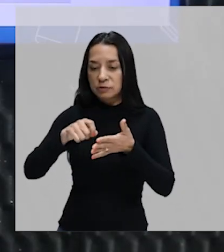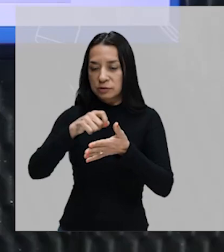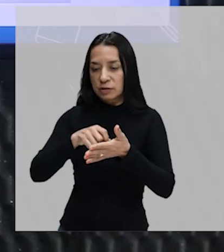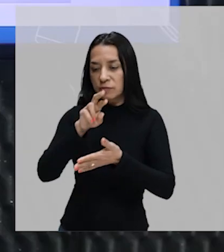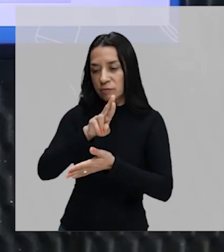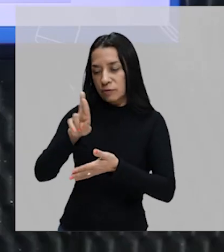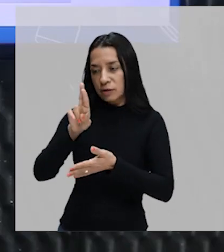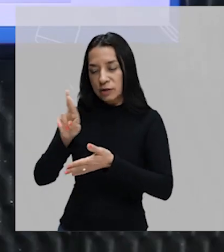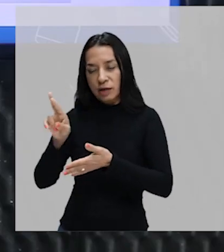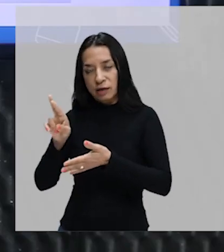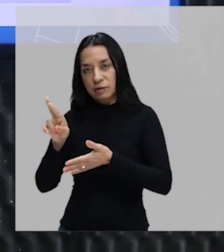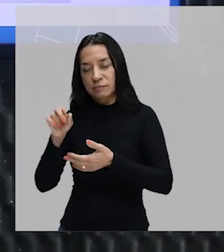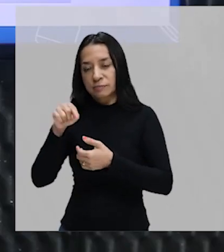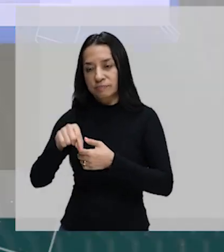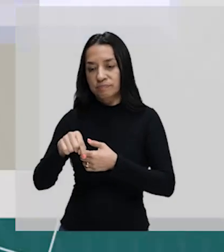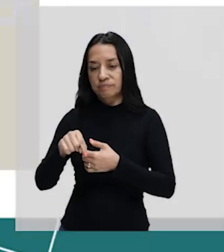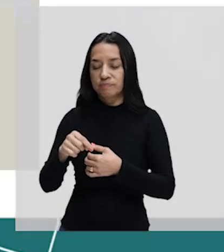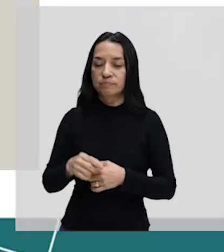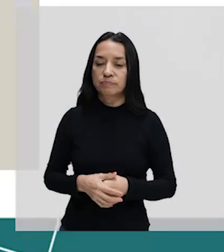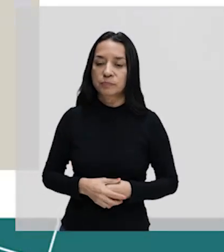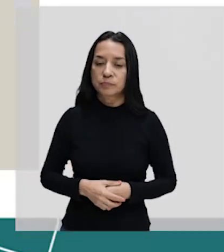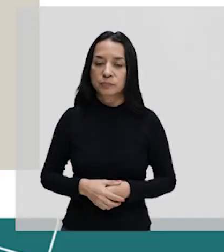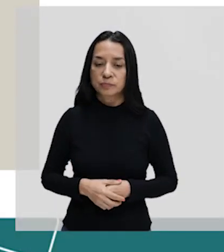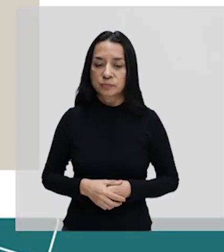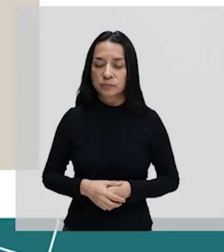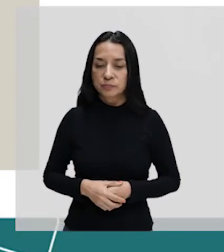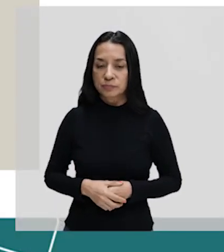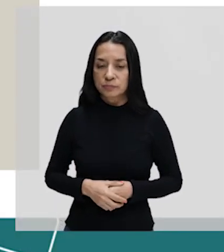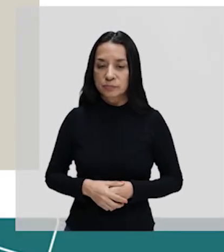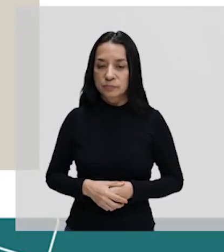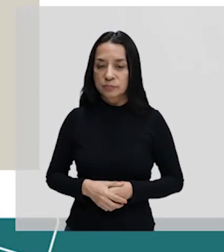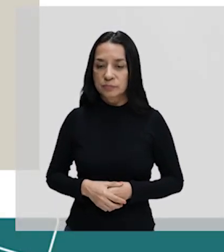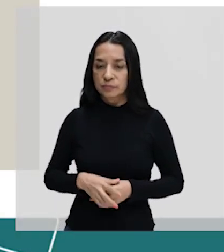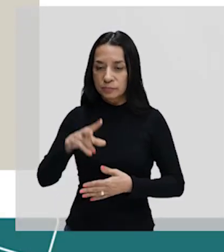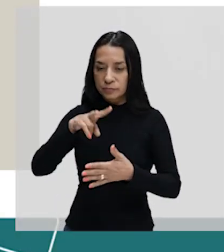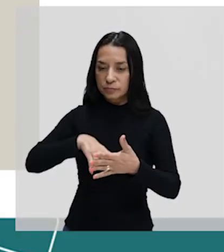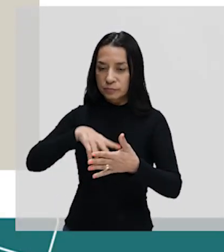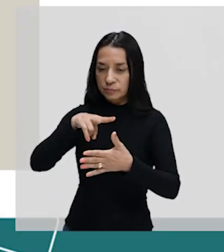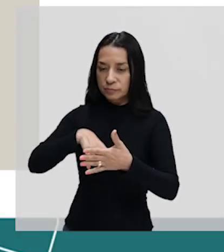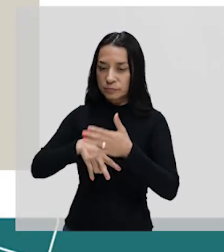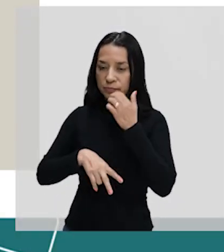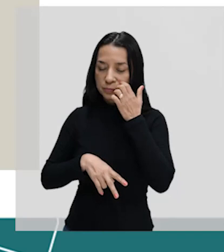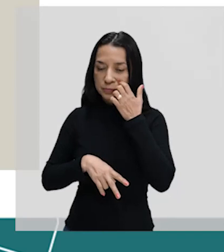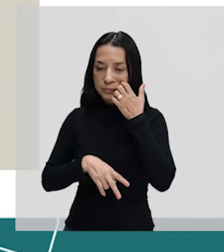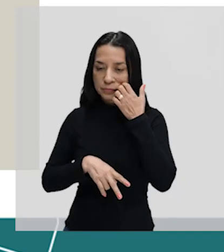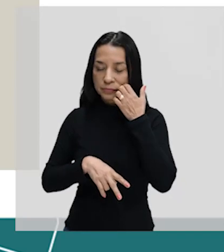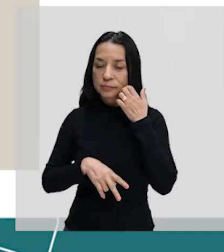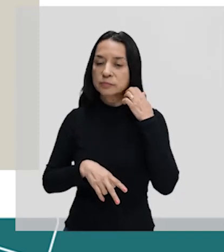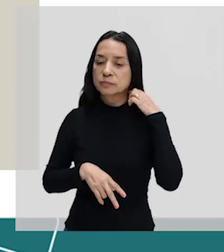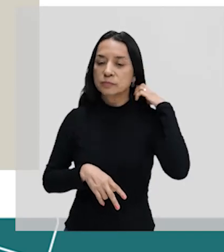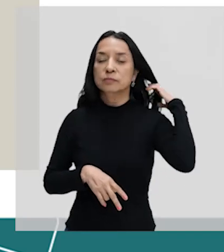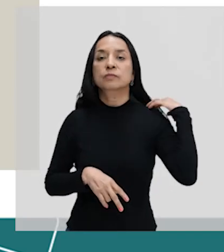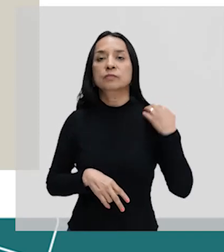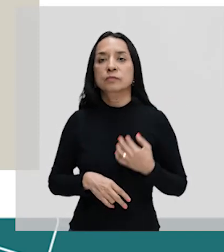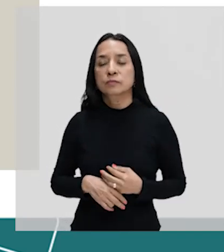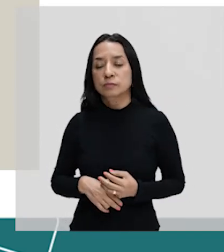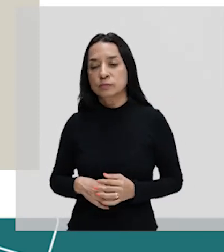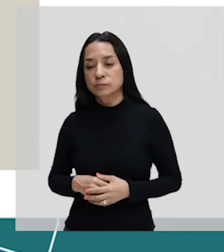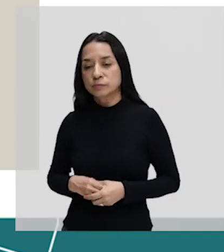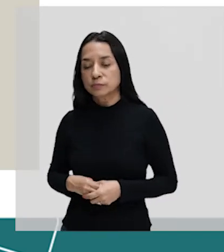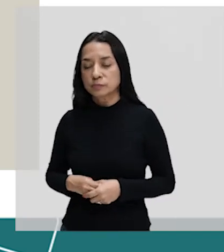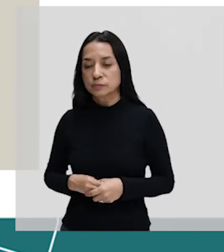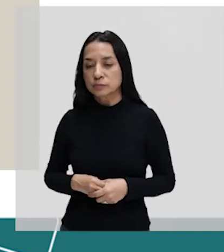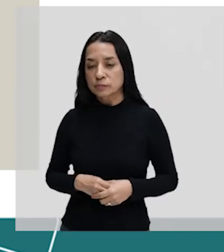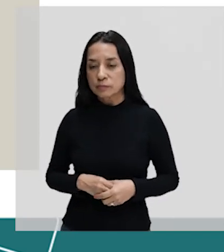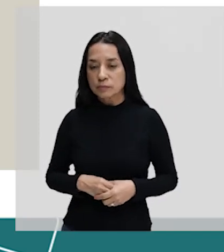Em português. Dinamarca. Dinamarca eu posso chamar de danês, com acento no masculino, e